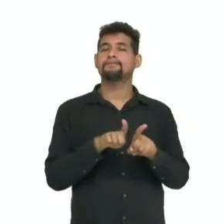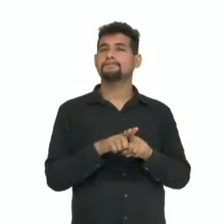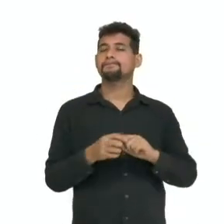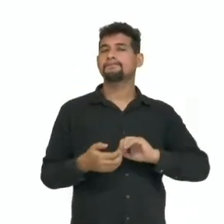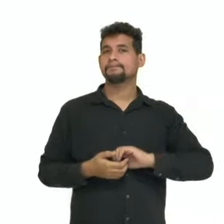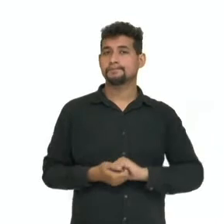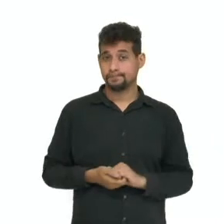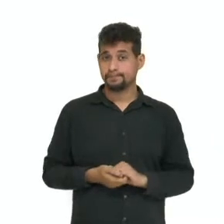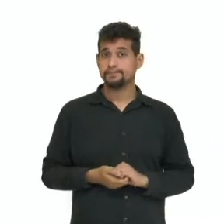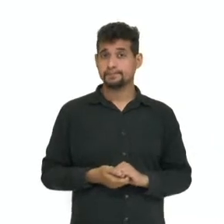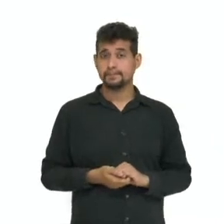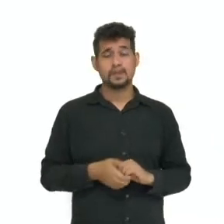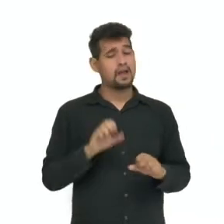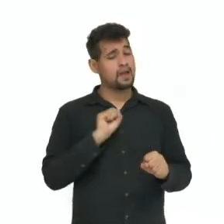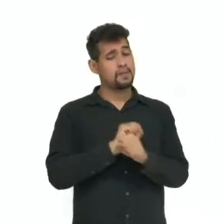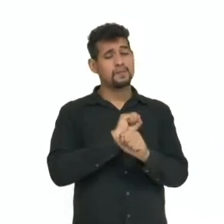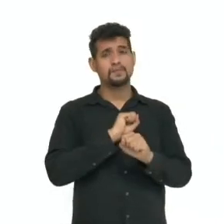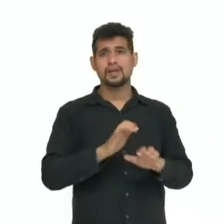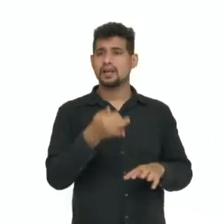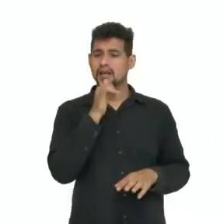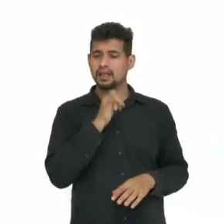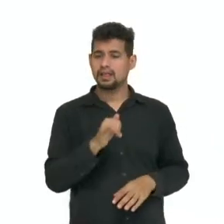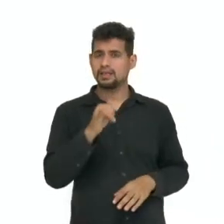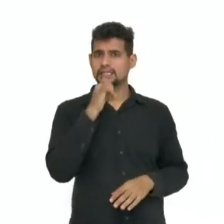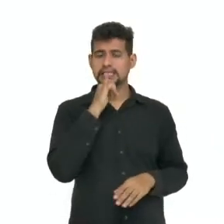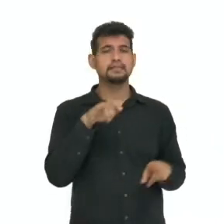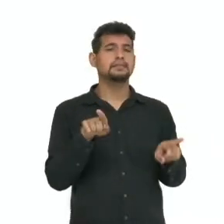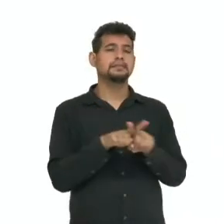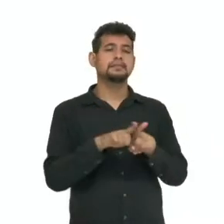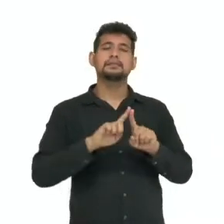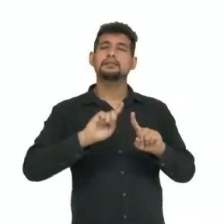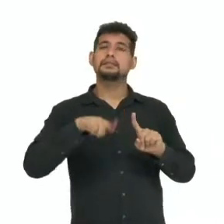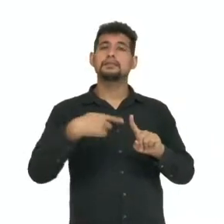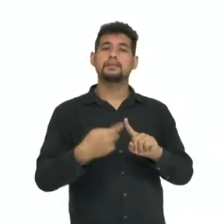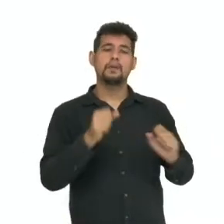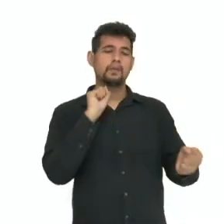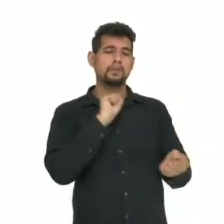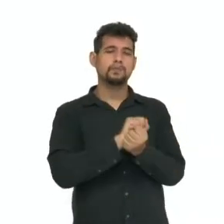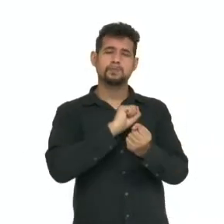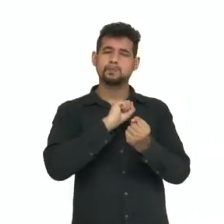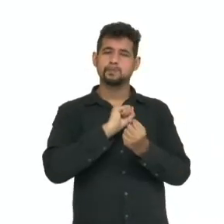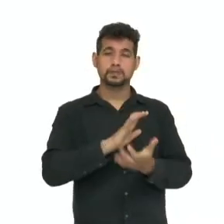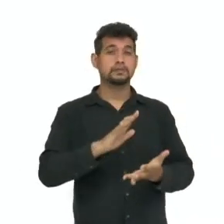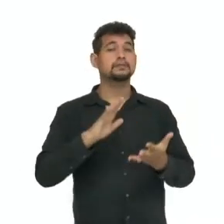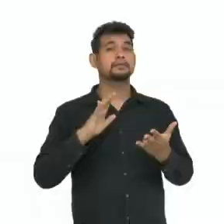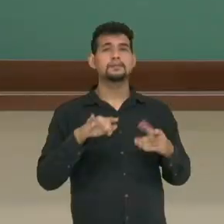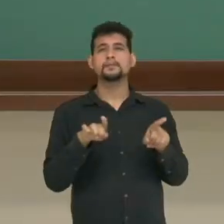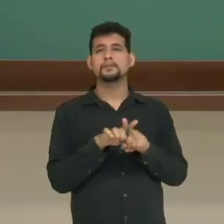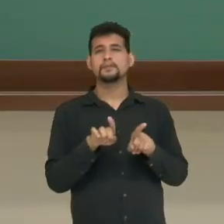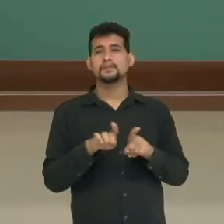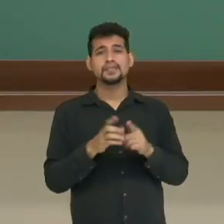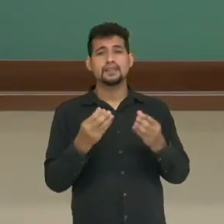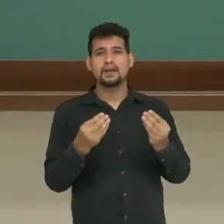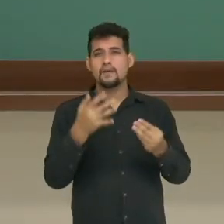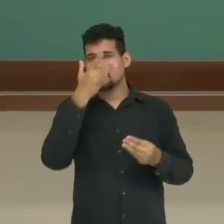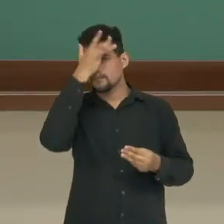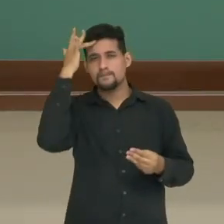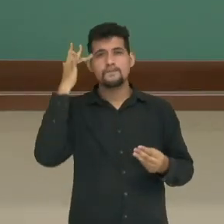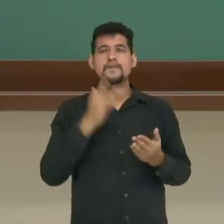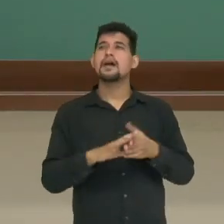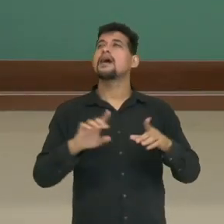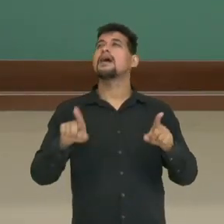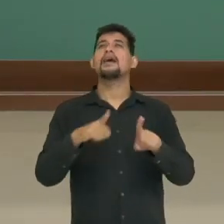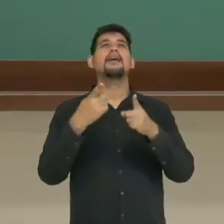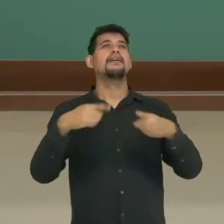atentado? Desativar a eletricidade e depois explodir uma bomba no meio dessa multidão que estava no